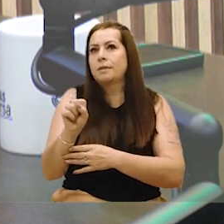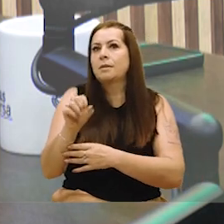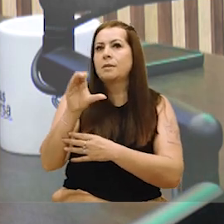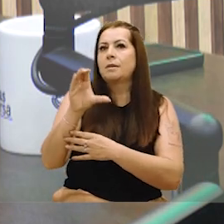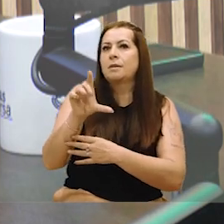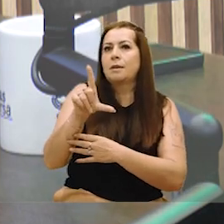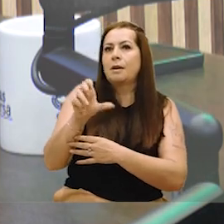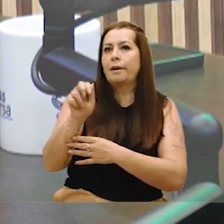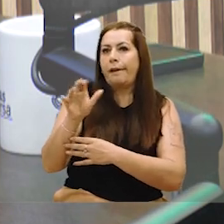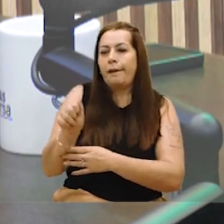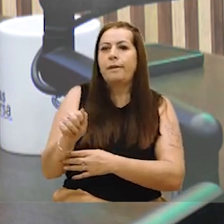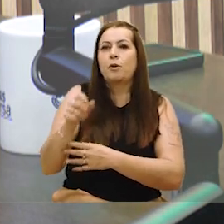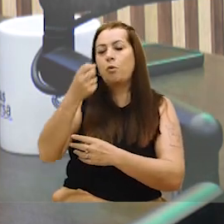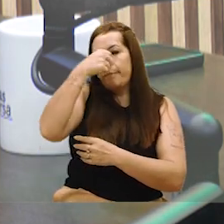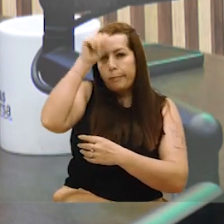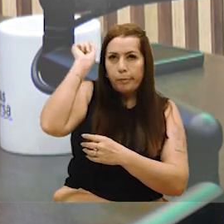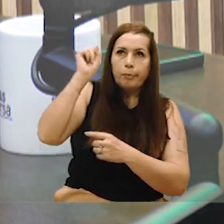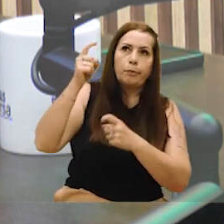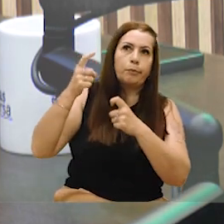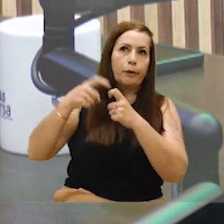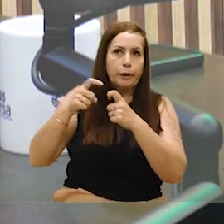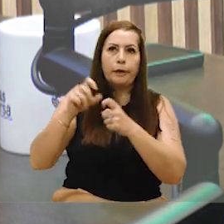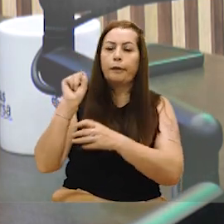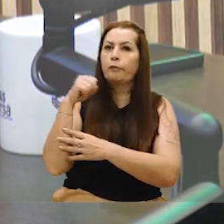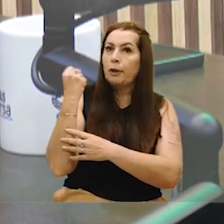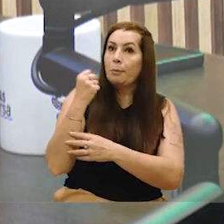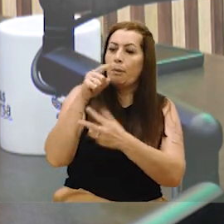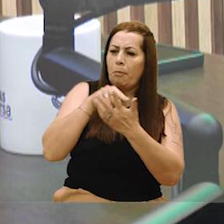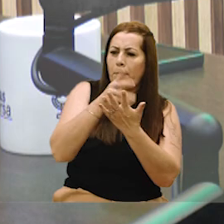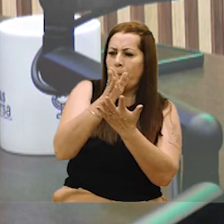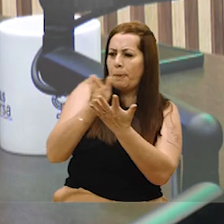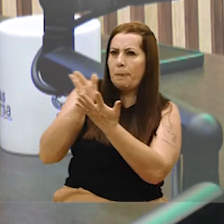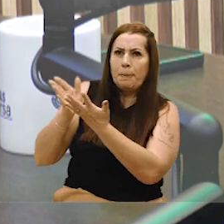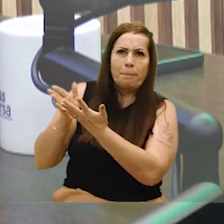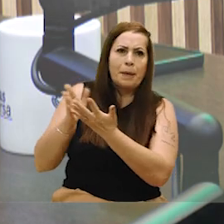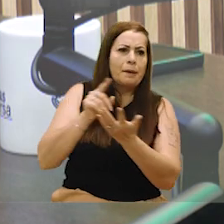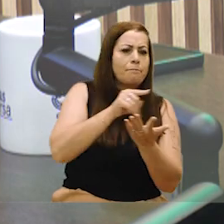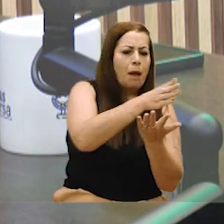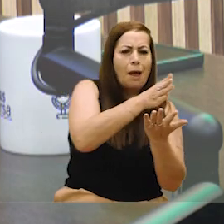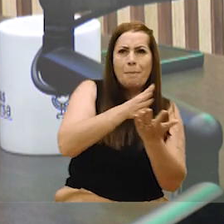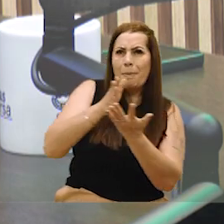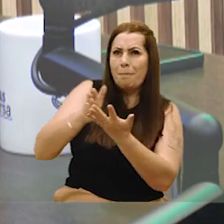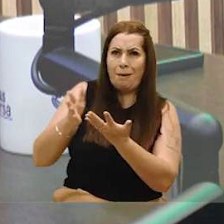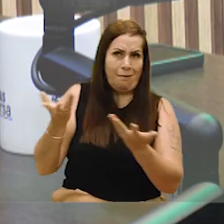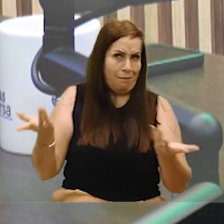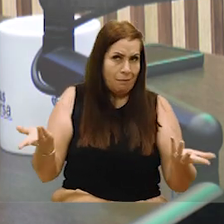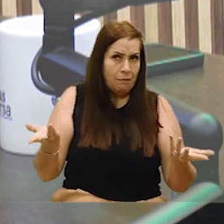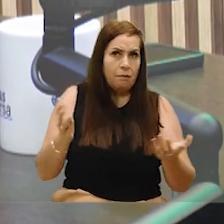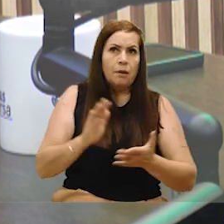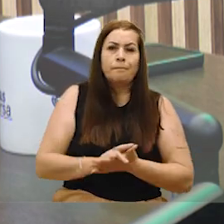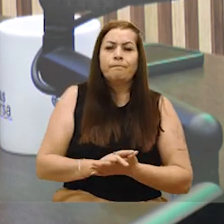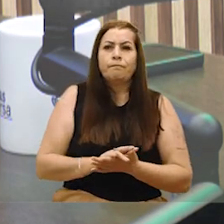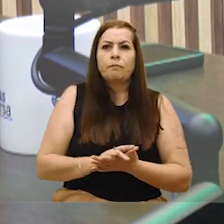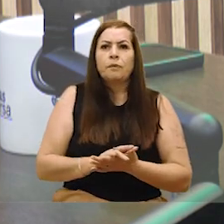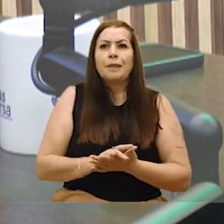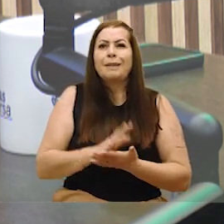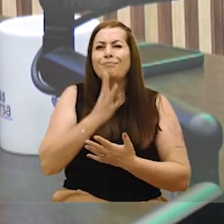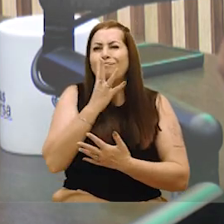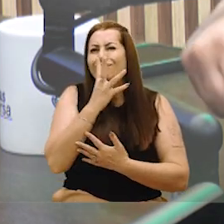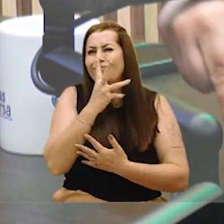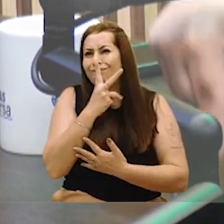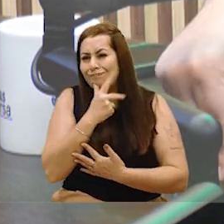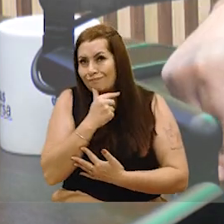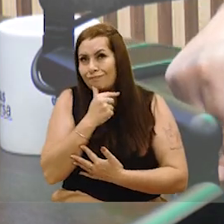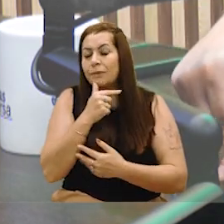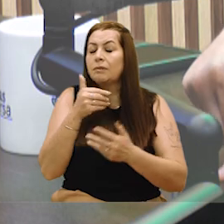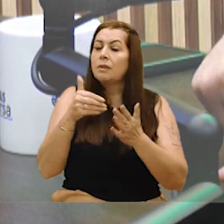Cléria Manfro, ou vai para a UX, ou vai para uma clínica de fisioterapia. Esse idoso, ele fica pipocando de um lugar para o outro. A morosidade, até